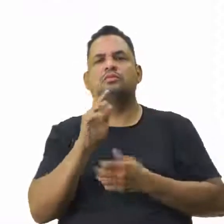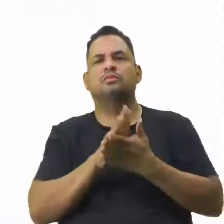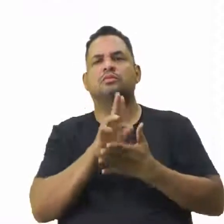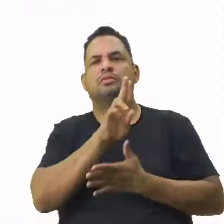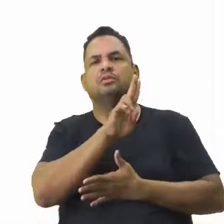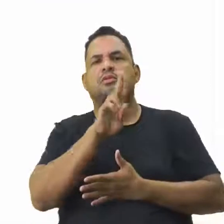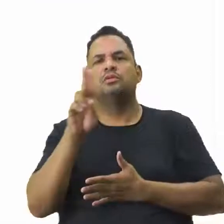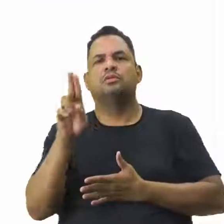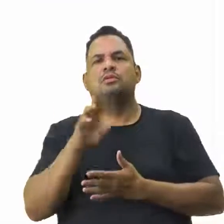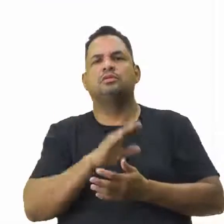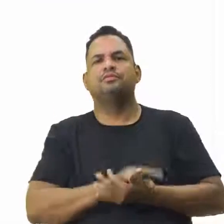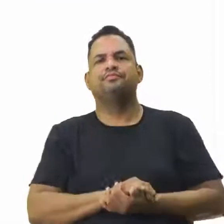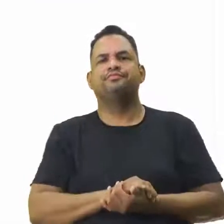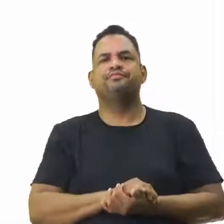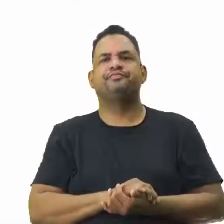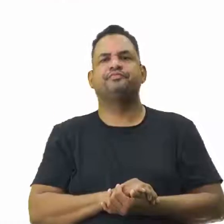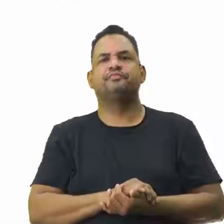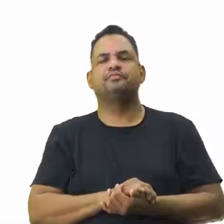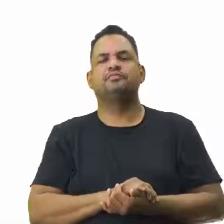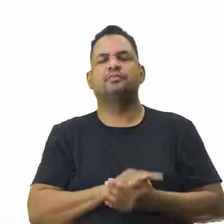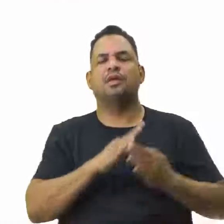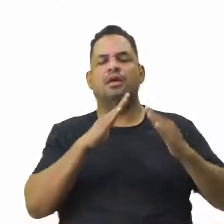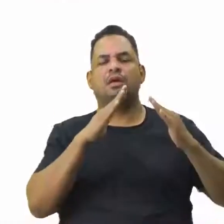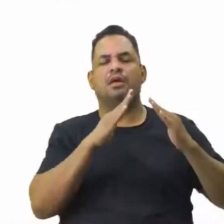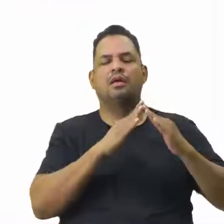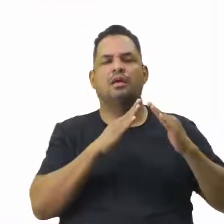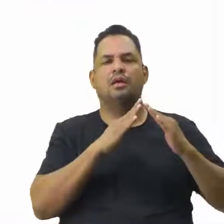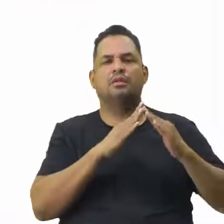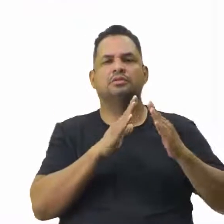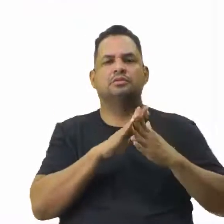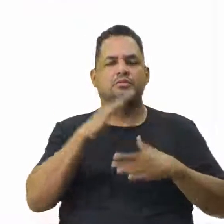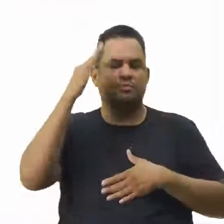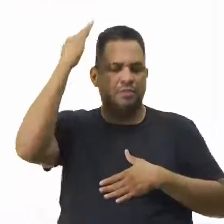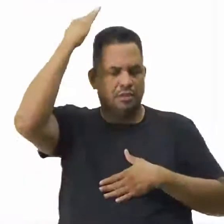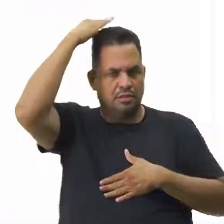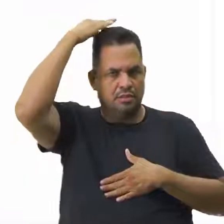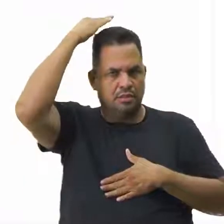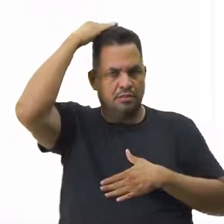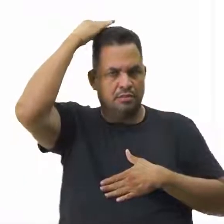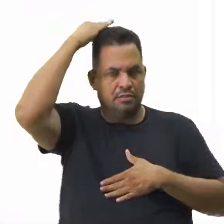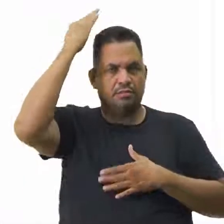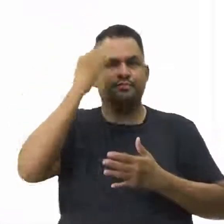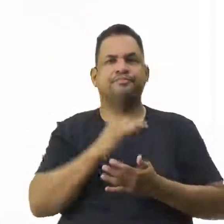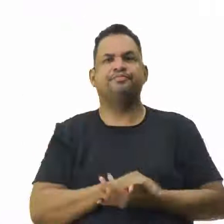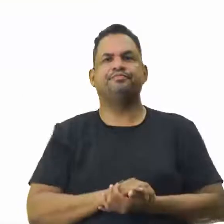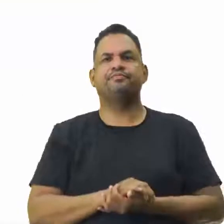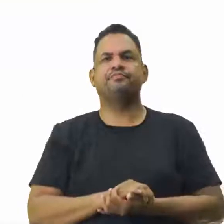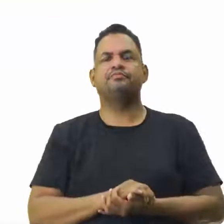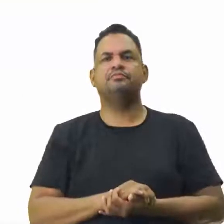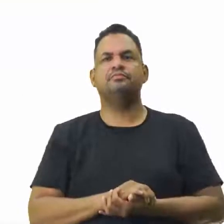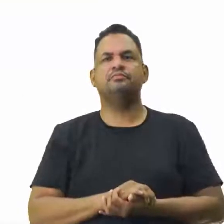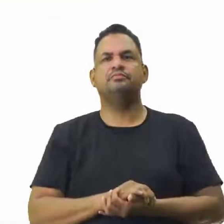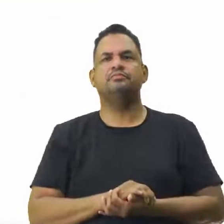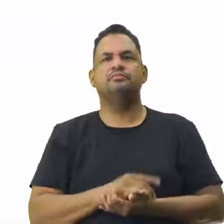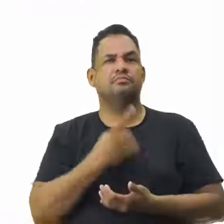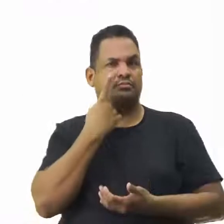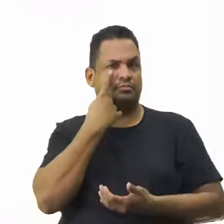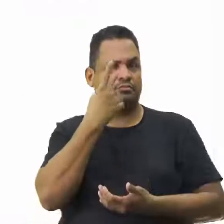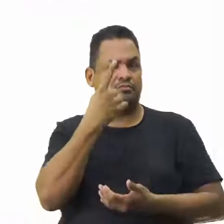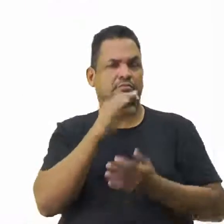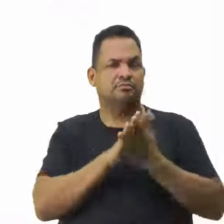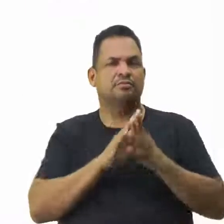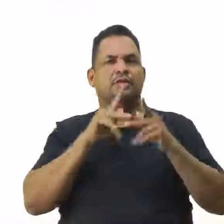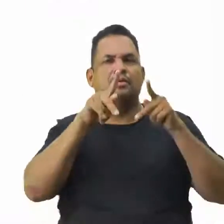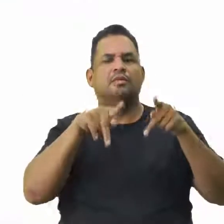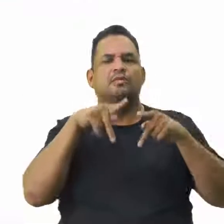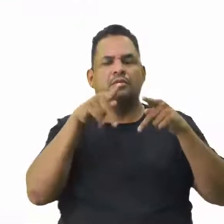ó. Casa Paraná. Casa Paraná. Veja a população de Rondônia